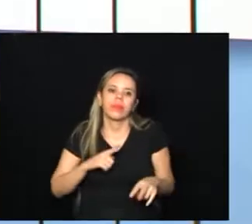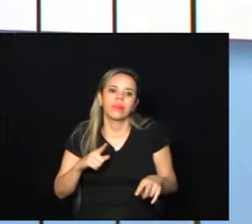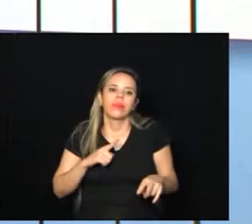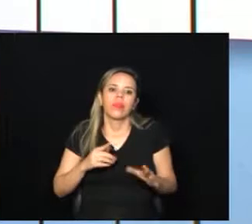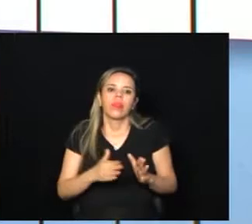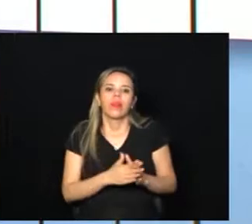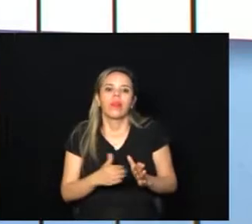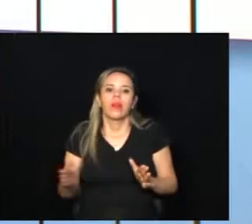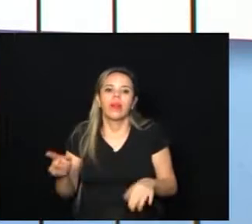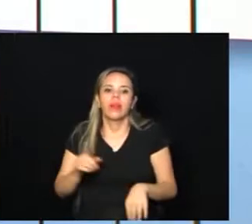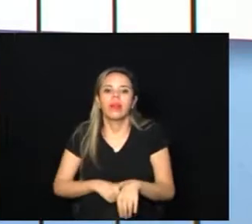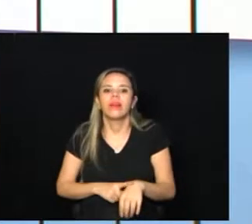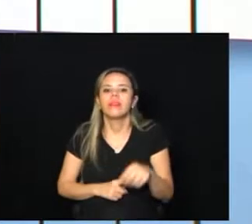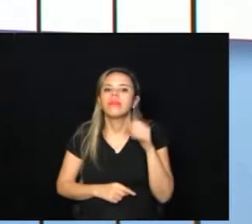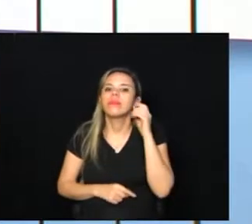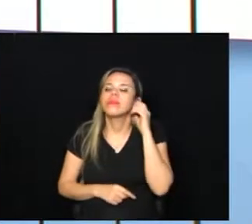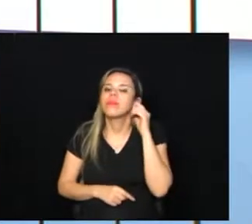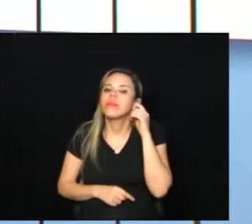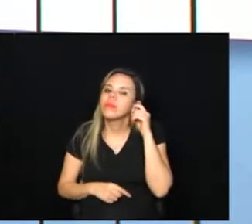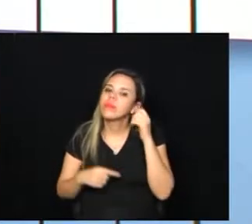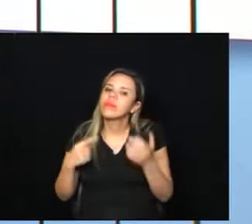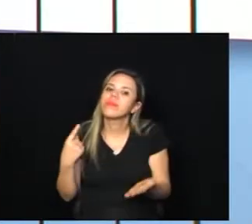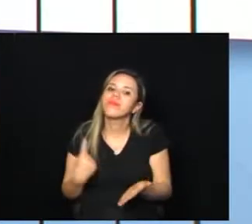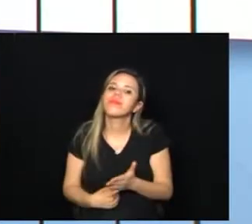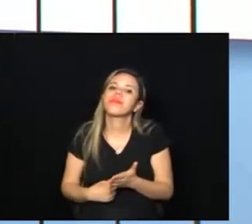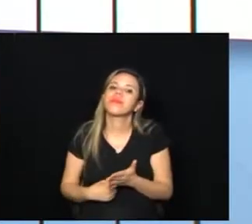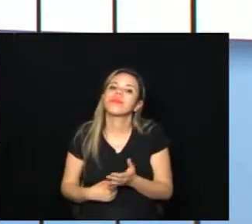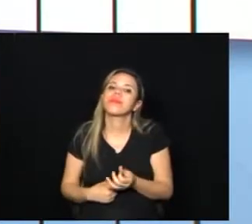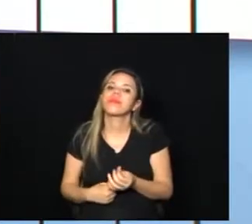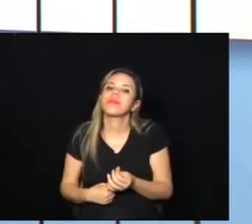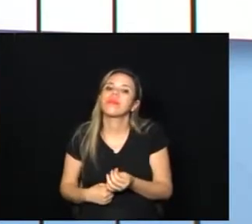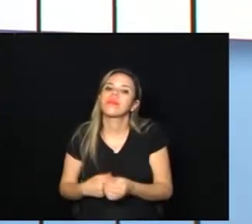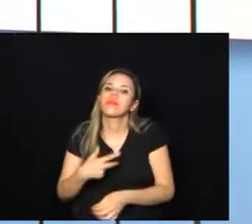nesse momento com o agendamento no